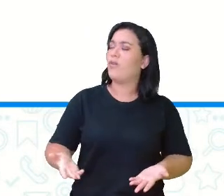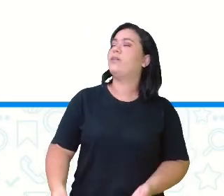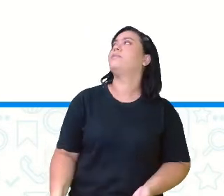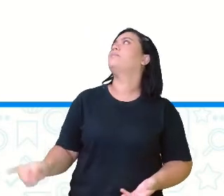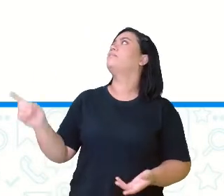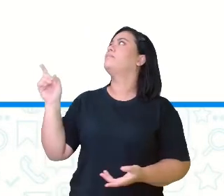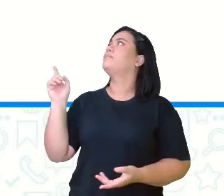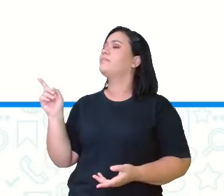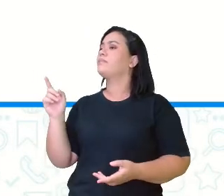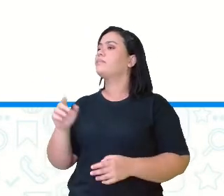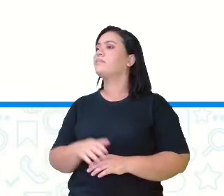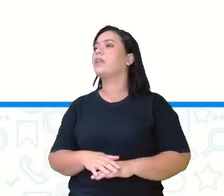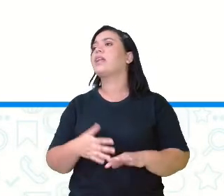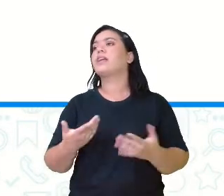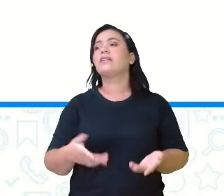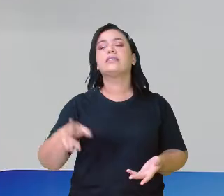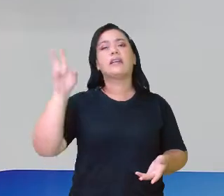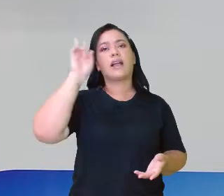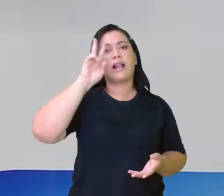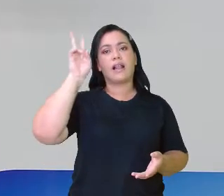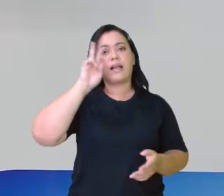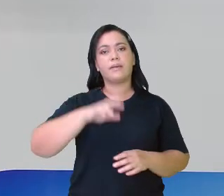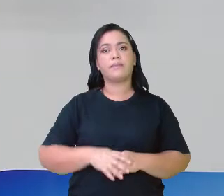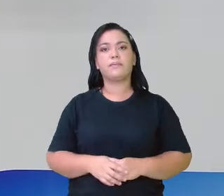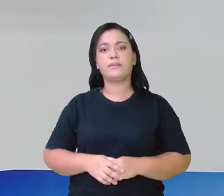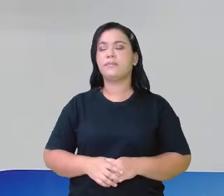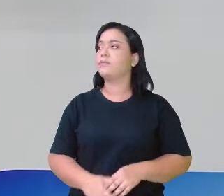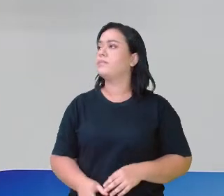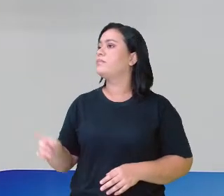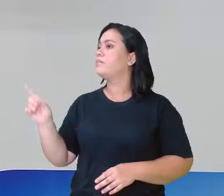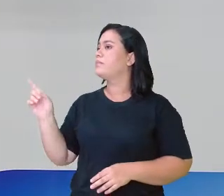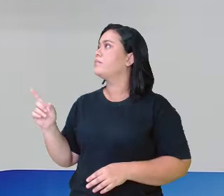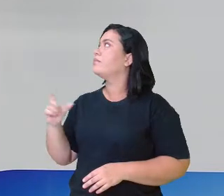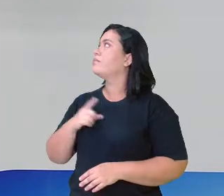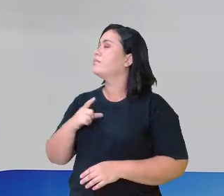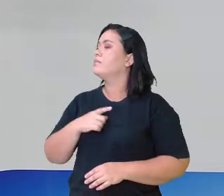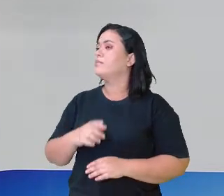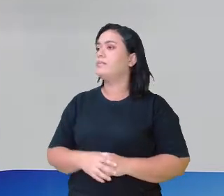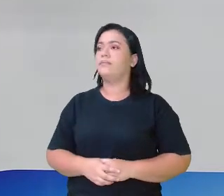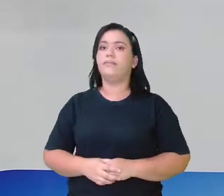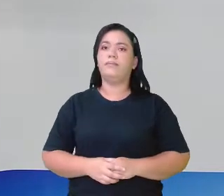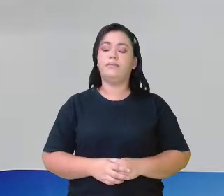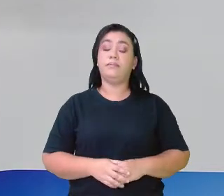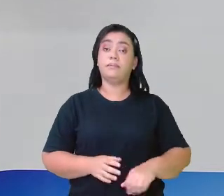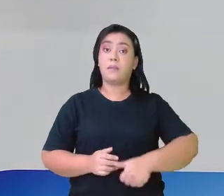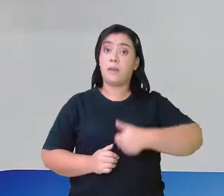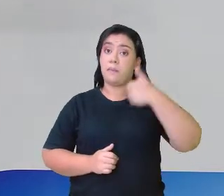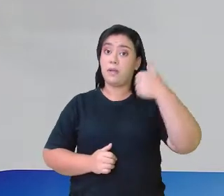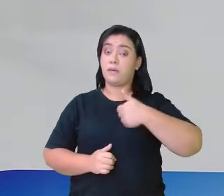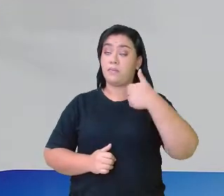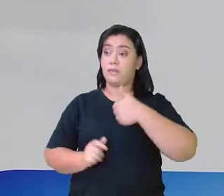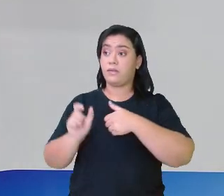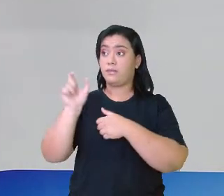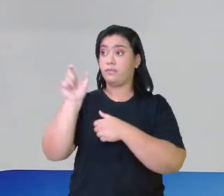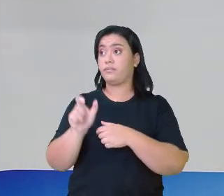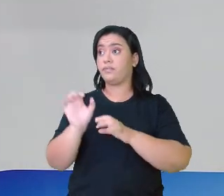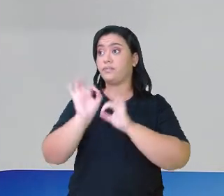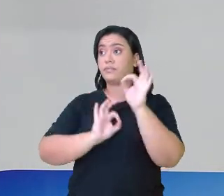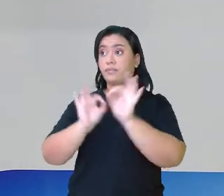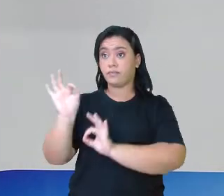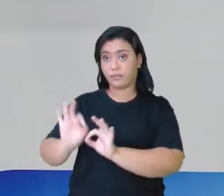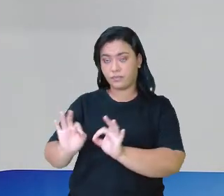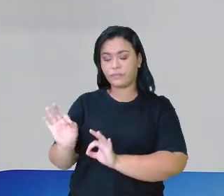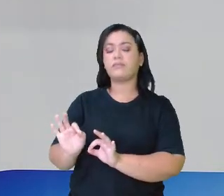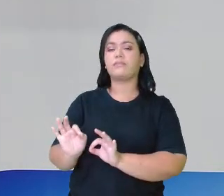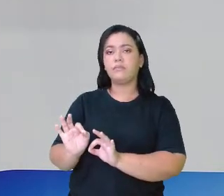né? Então vamos relembrar aí o quadro valor de lugar. Nós temos aqui, ó, primeiro, as ordens, né? A gente tem que